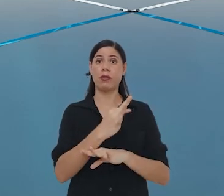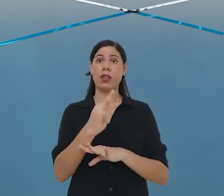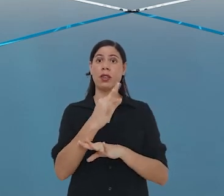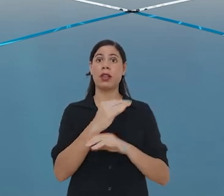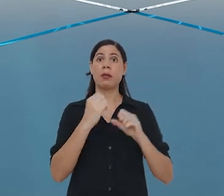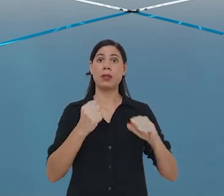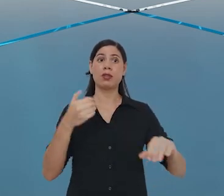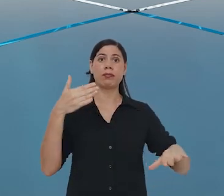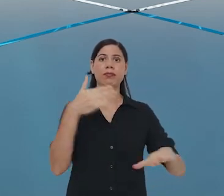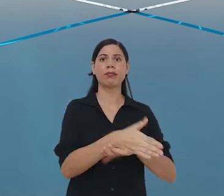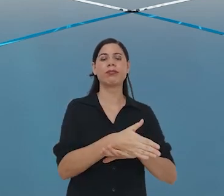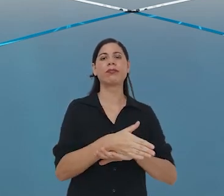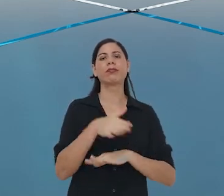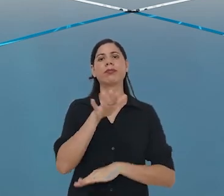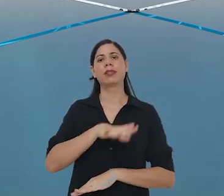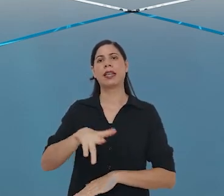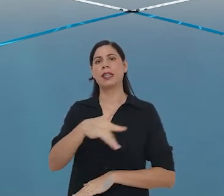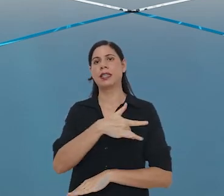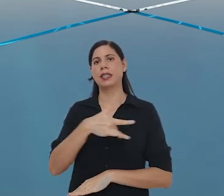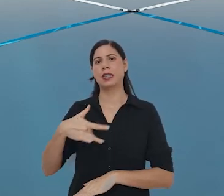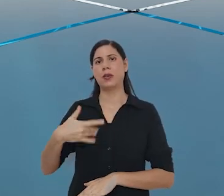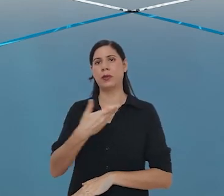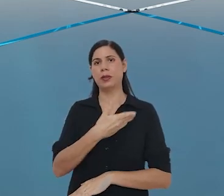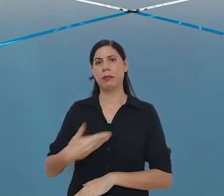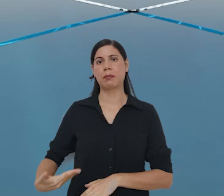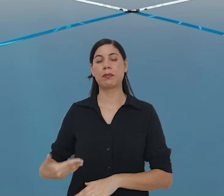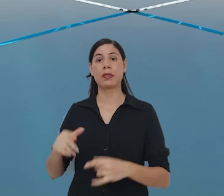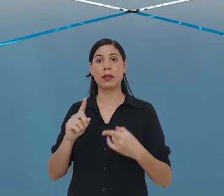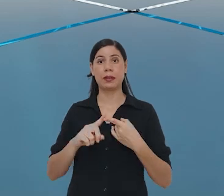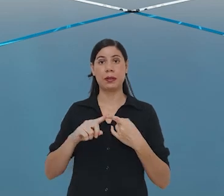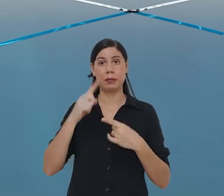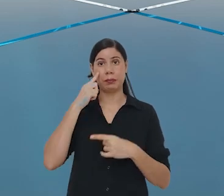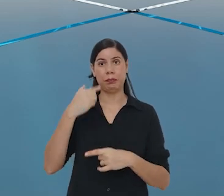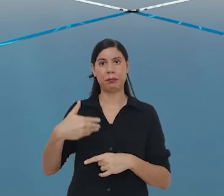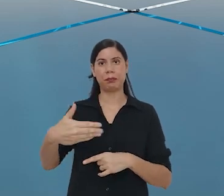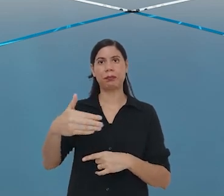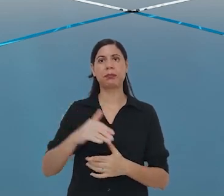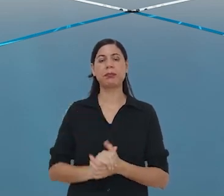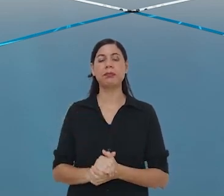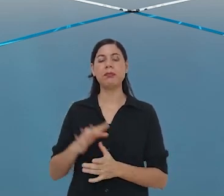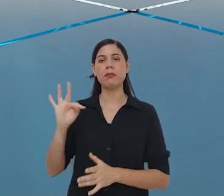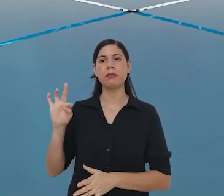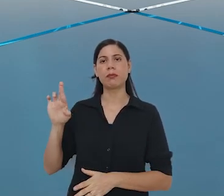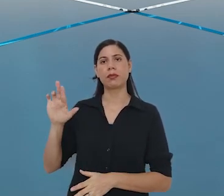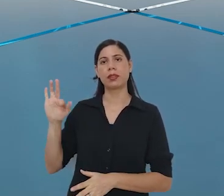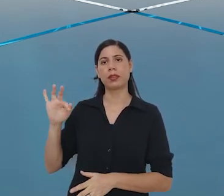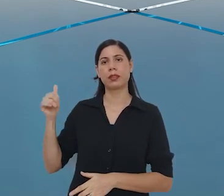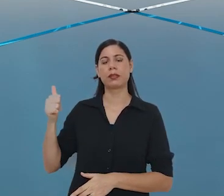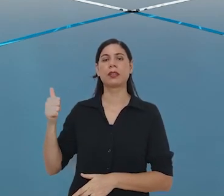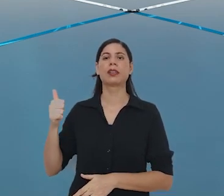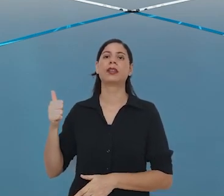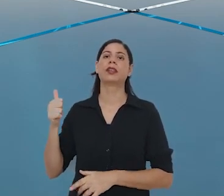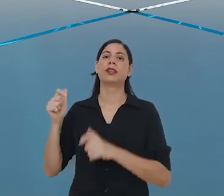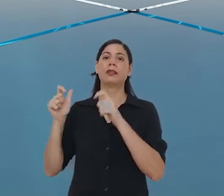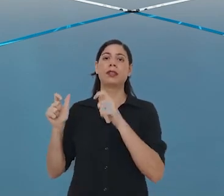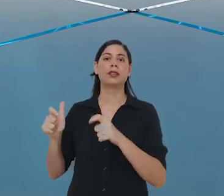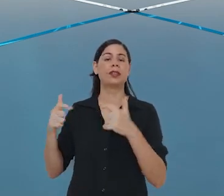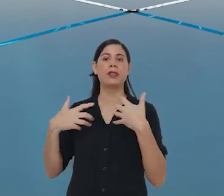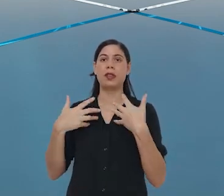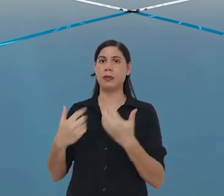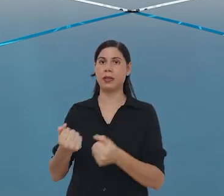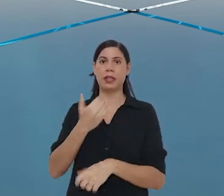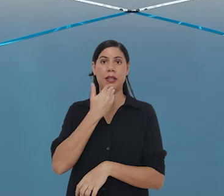se tratar de uma questão de saúde pública. E tem mais, confira! TRF da Primeira Região nega pedido